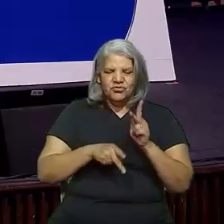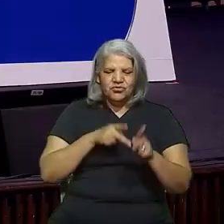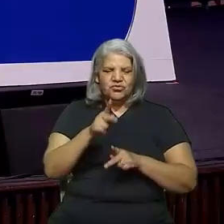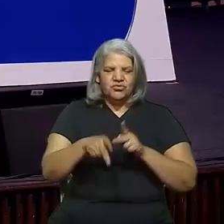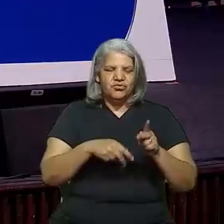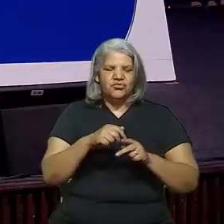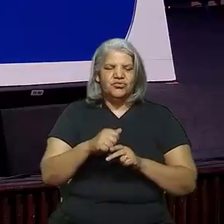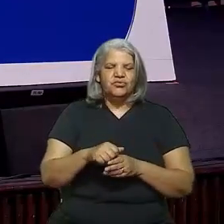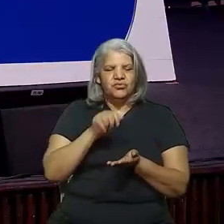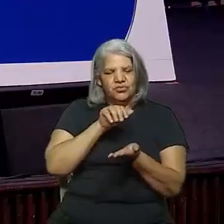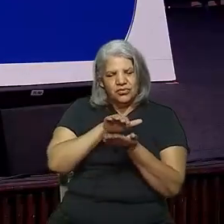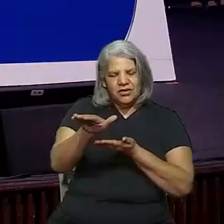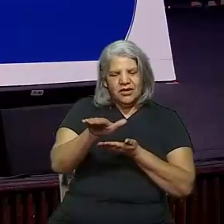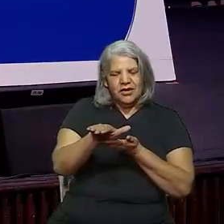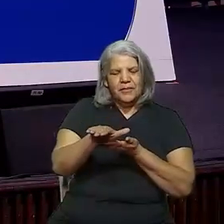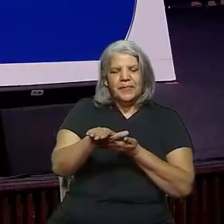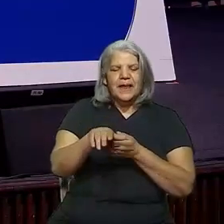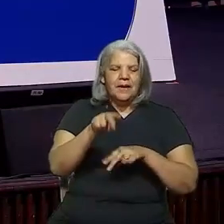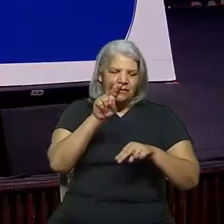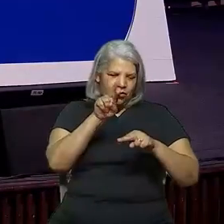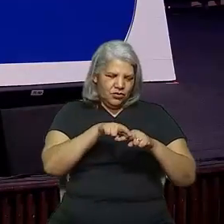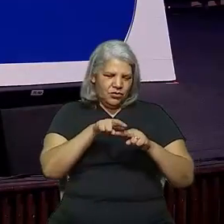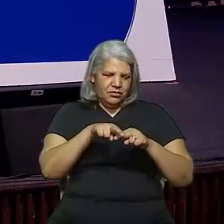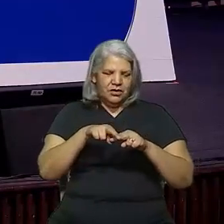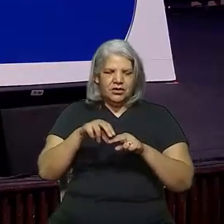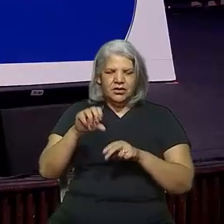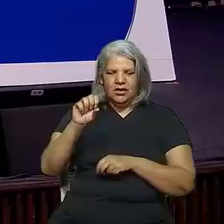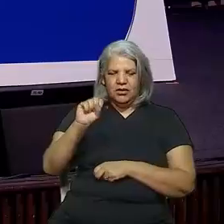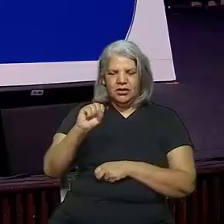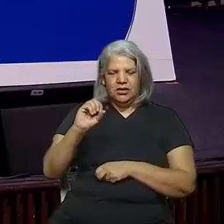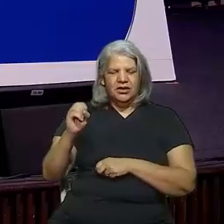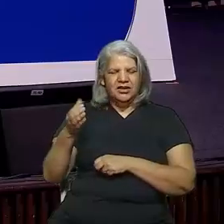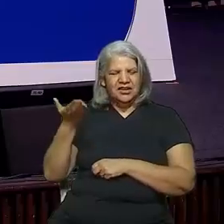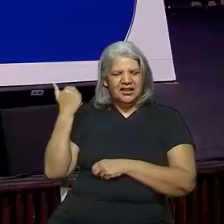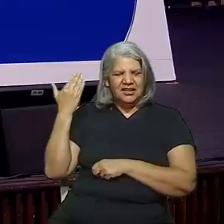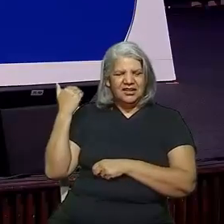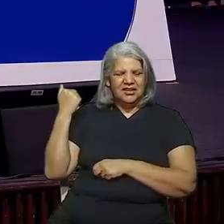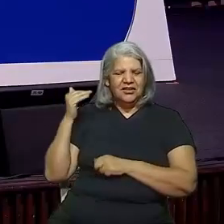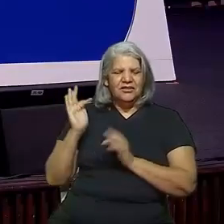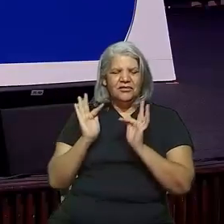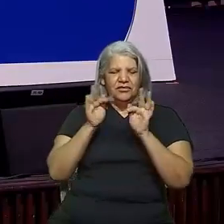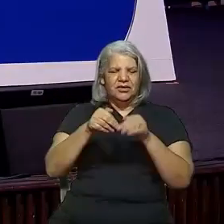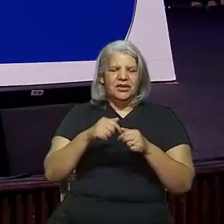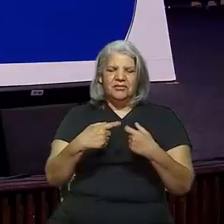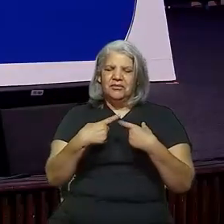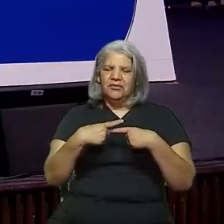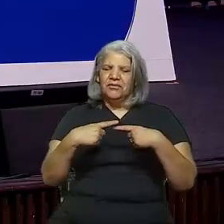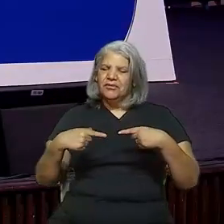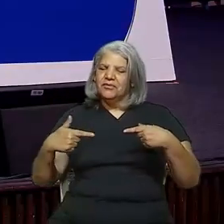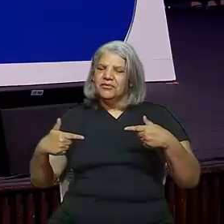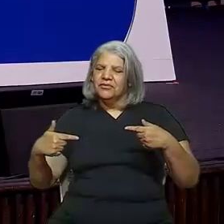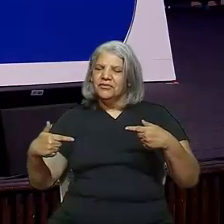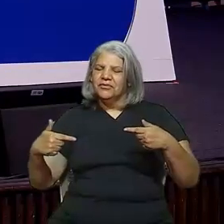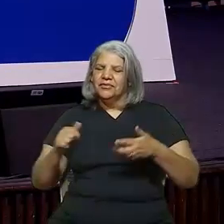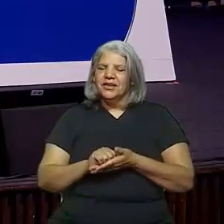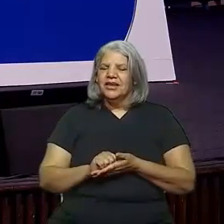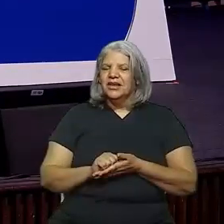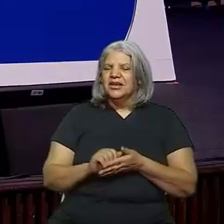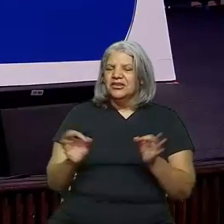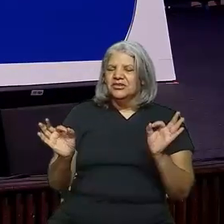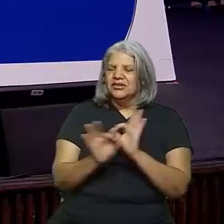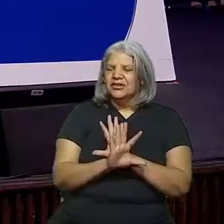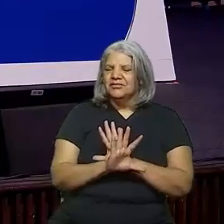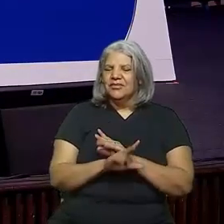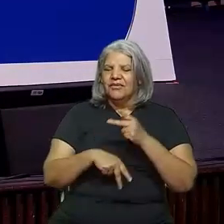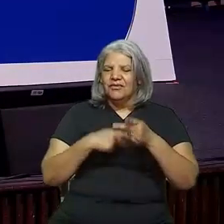foi publicada por Drummond há 80 anos, 1945, fim da Segunda Guerra, fim do Estado Novo. A gente acabou de